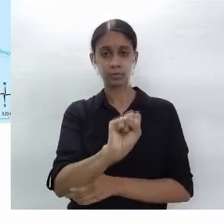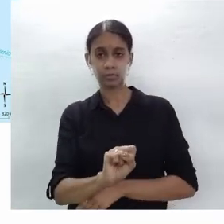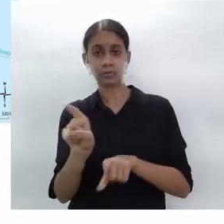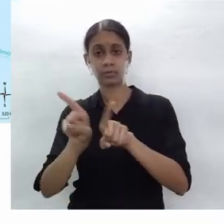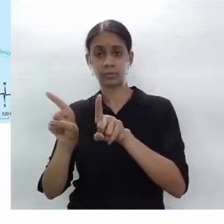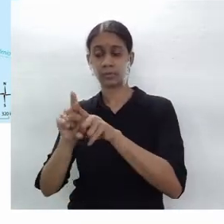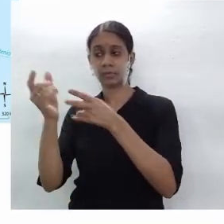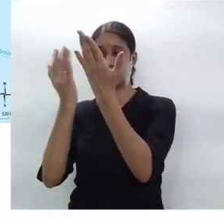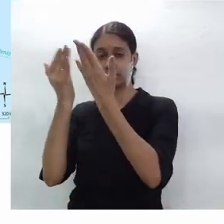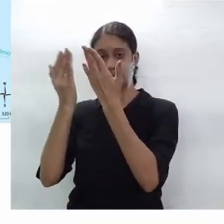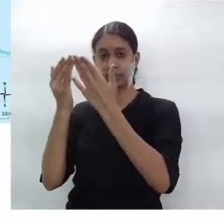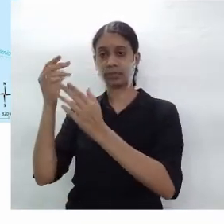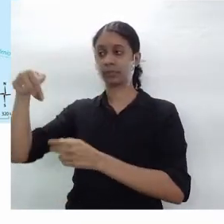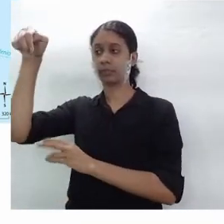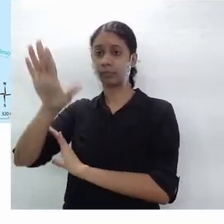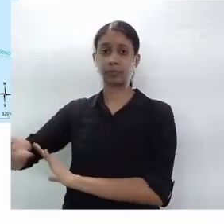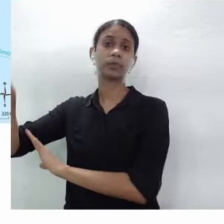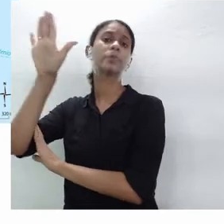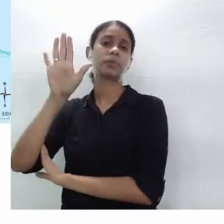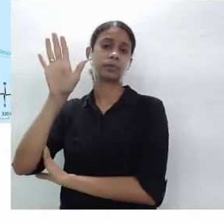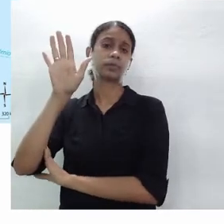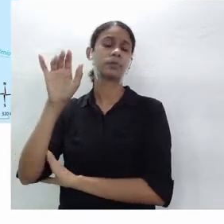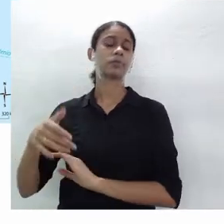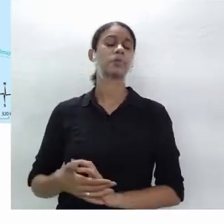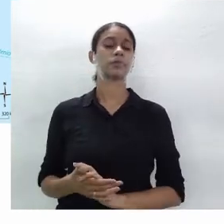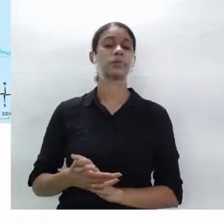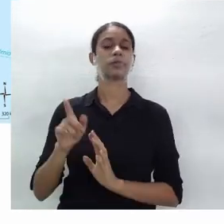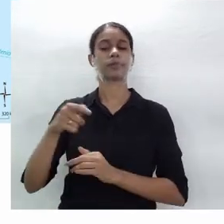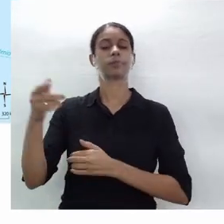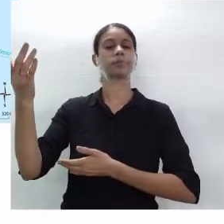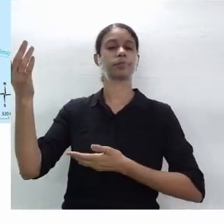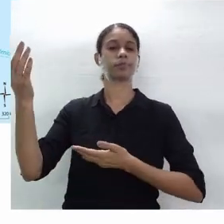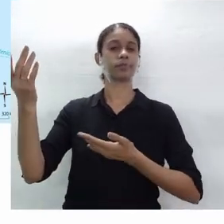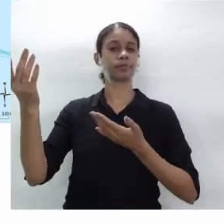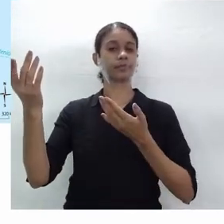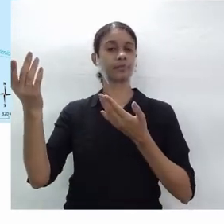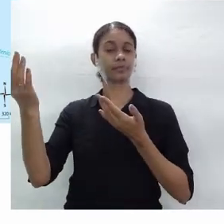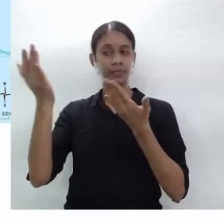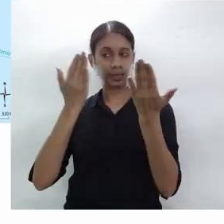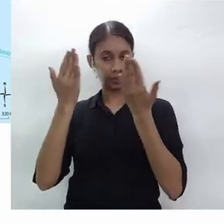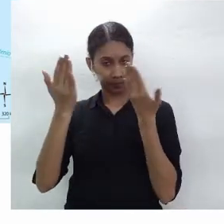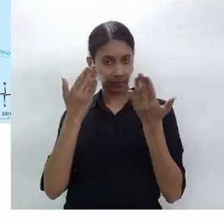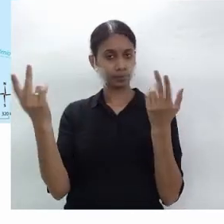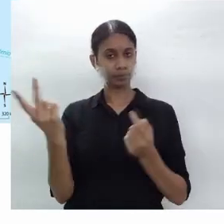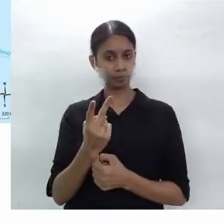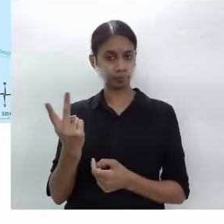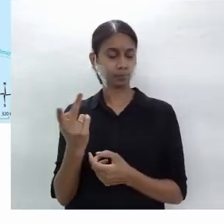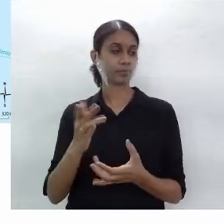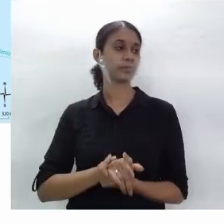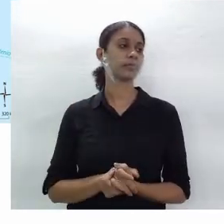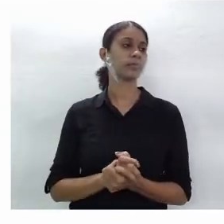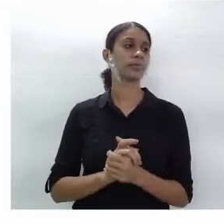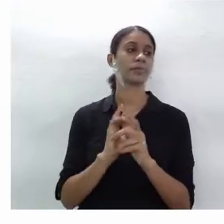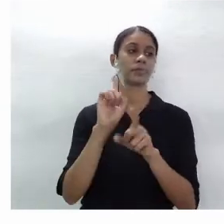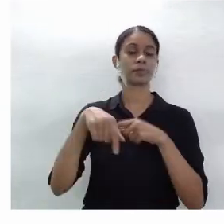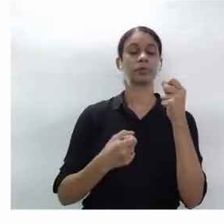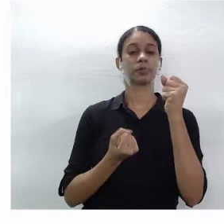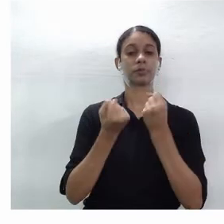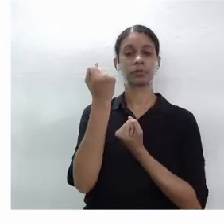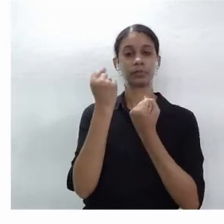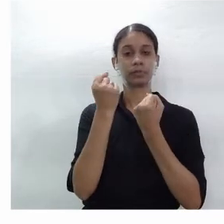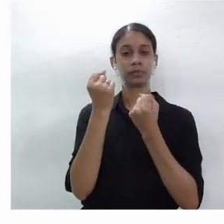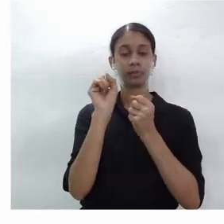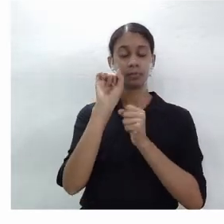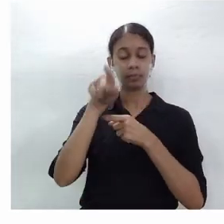com a indústria do Nordeste. Tá? Então é essa relação. E aí, vai para o próximo slide. Você